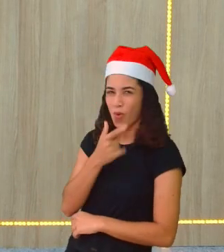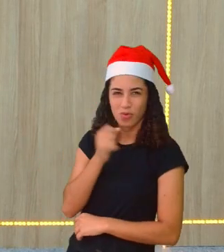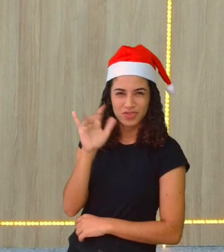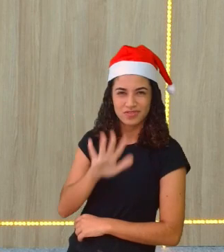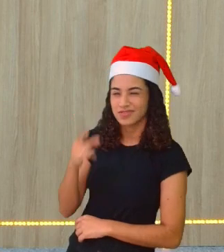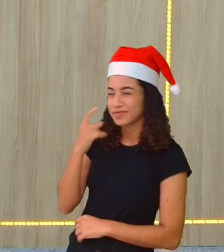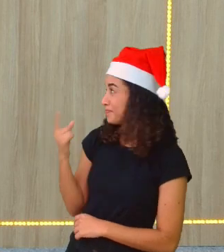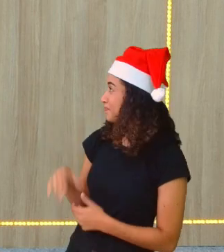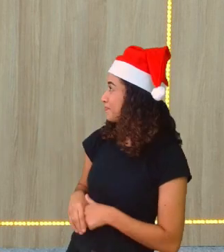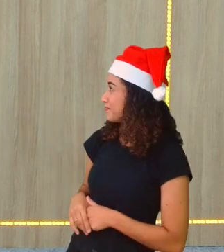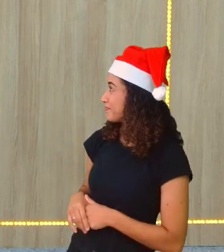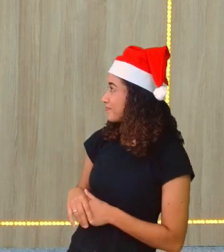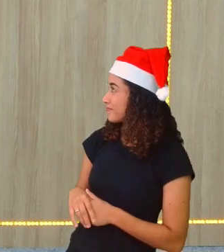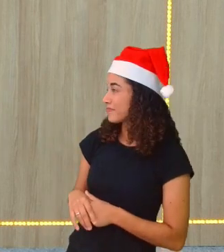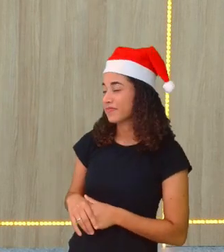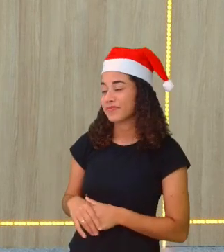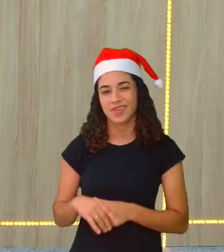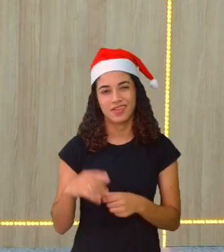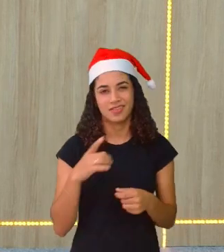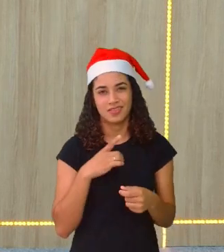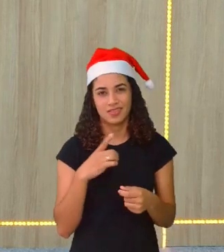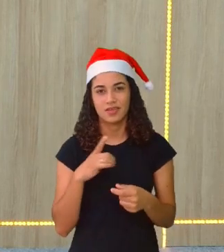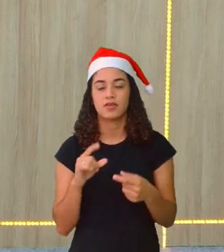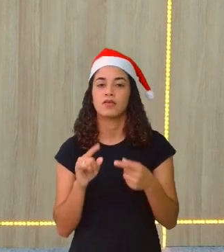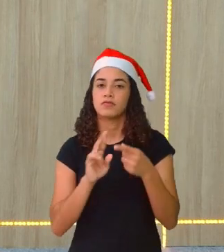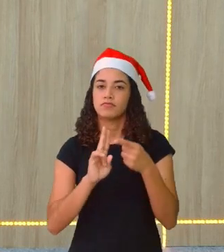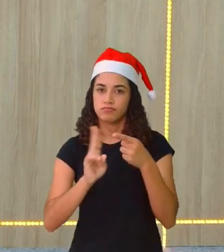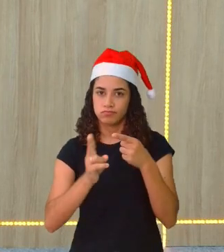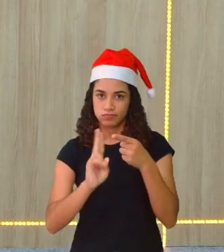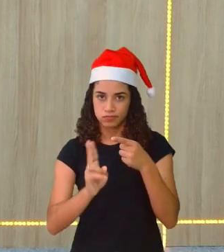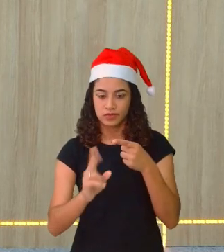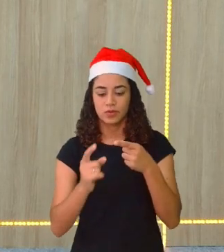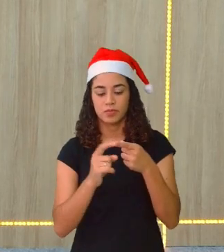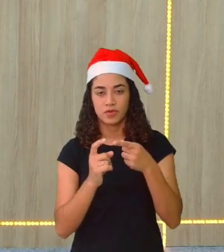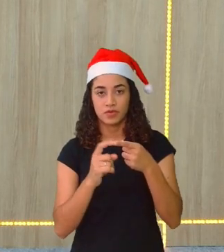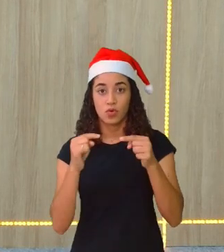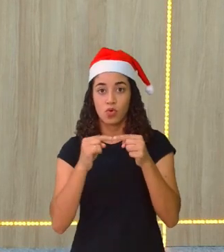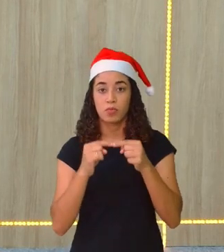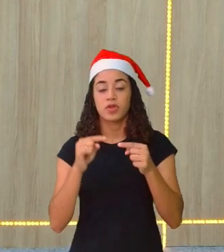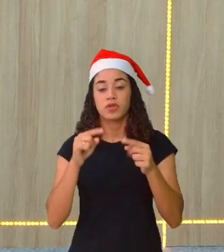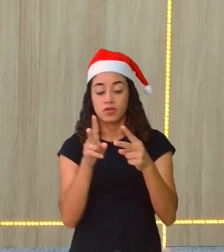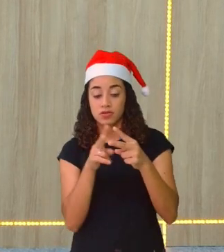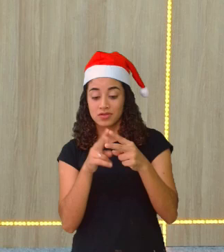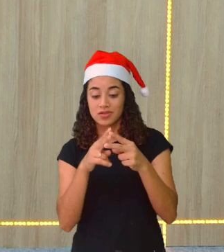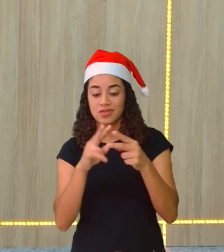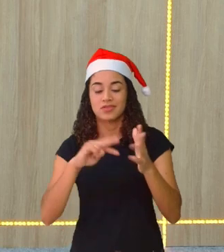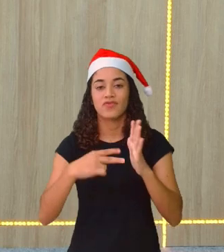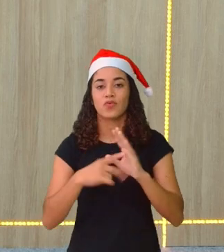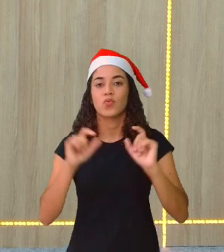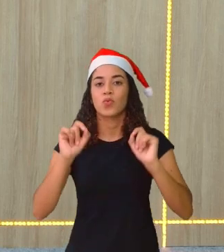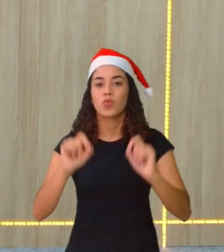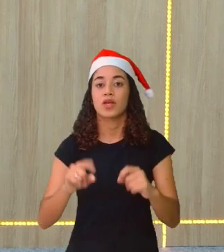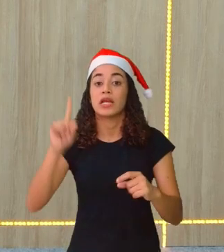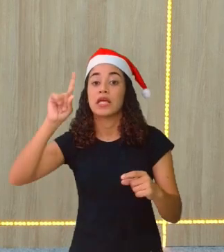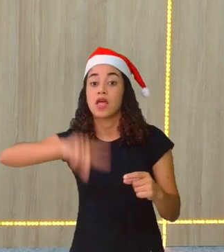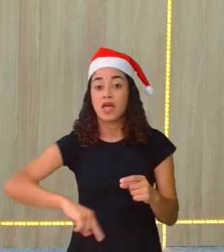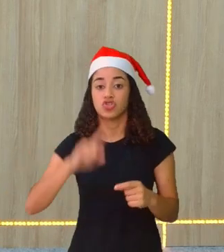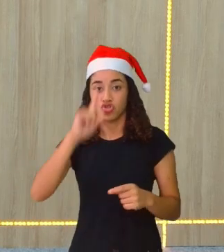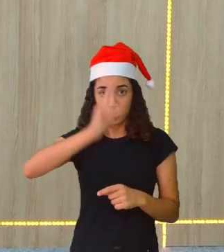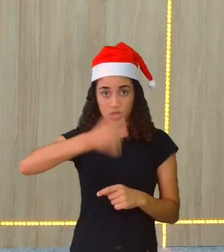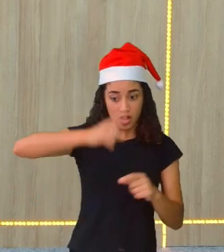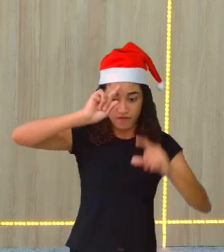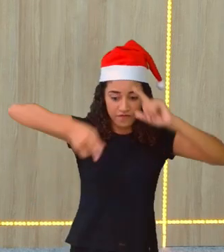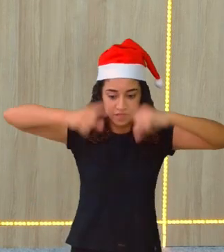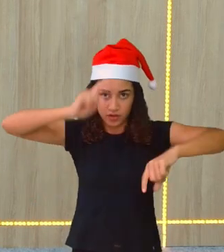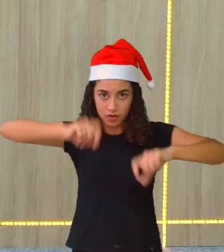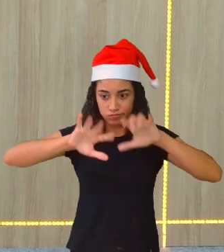Diocleciano, César, Augusto, né? Então, ele ali é ao mesmo tempo divino e ao mesmo tempo, né, o chefe de todas